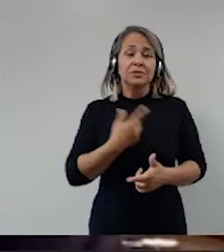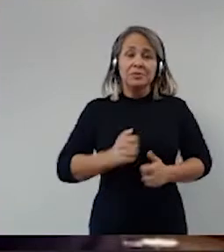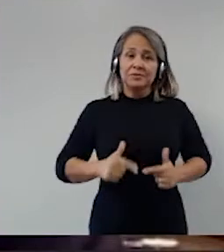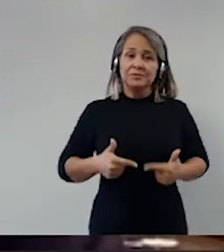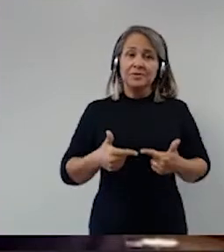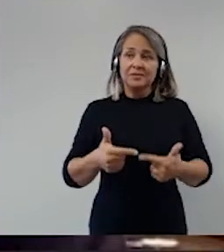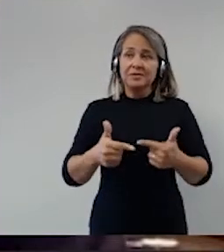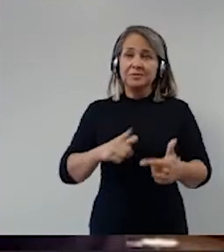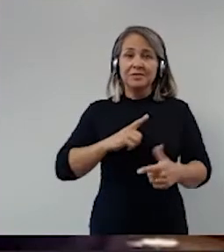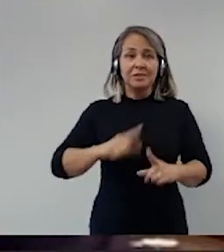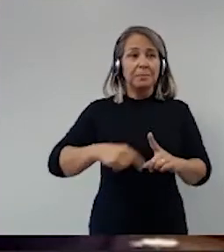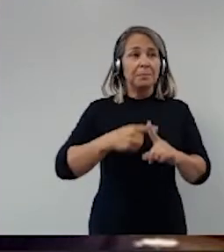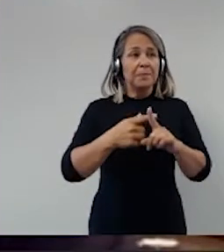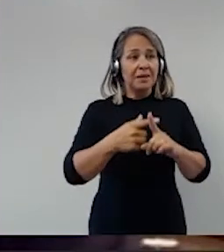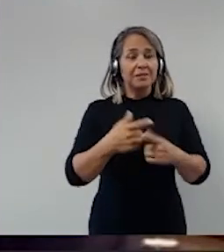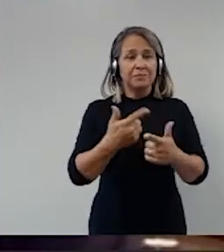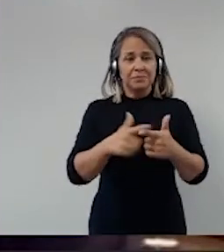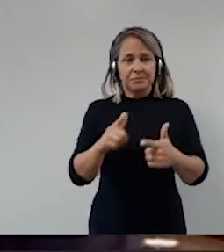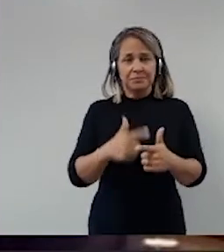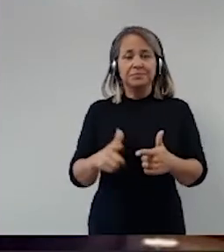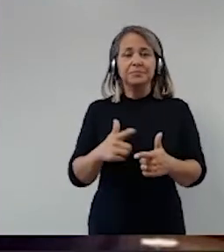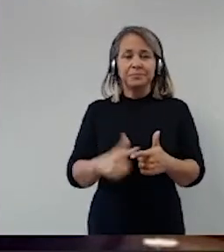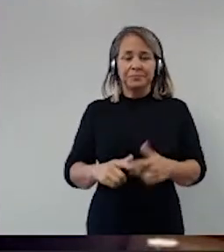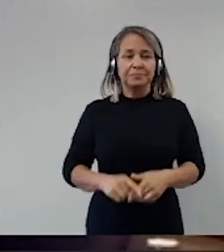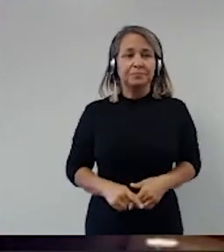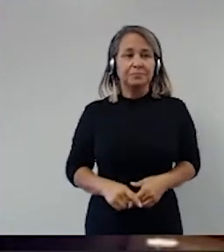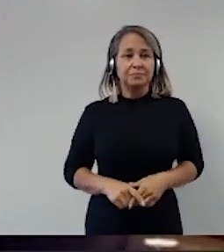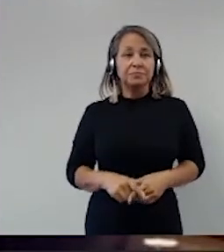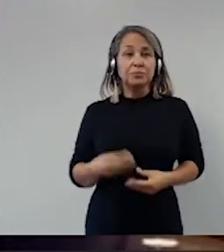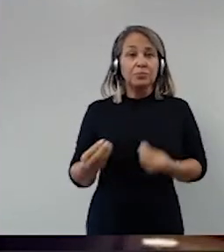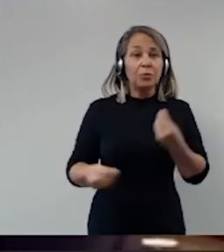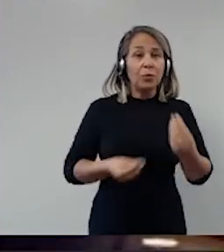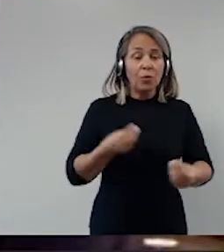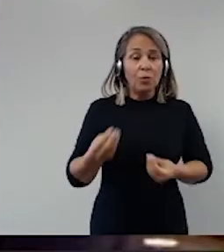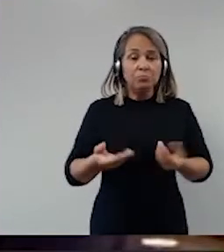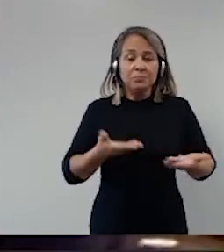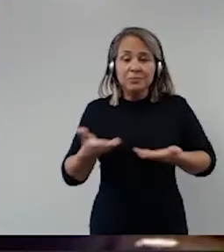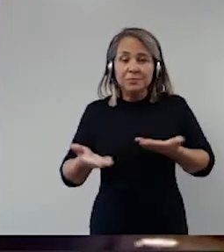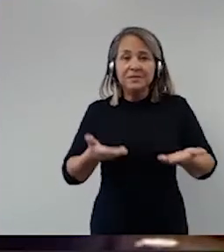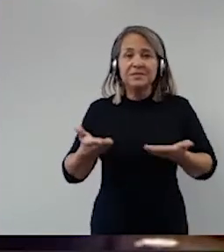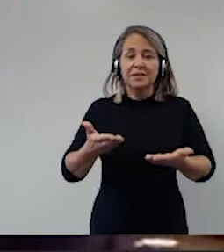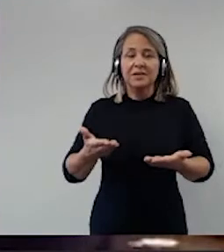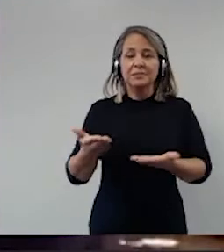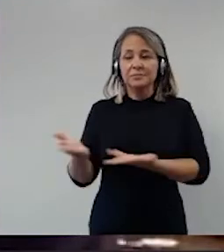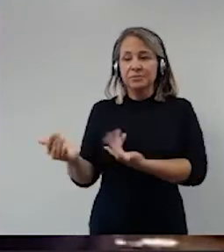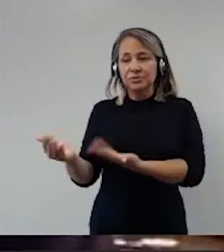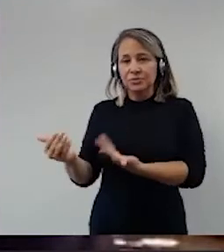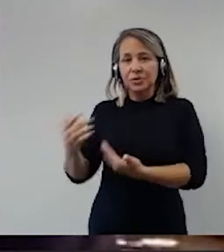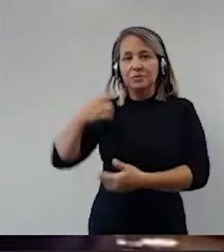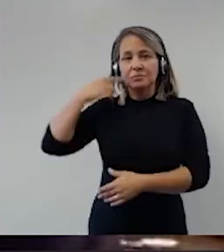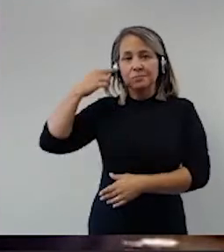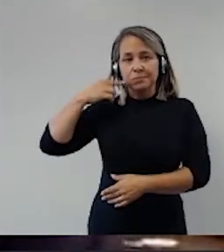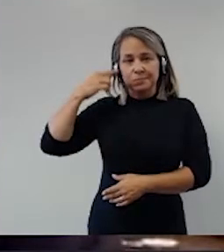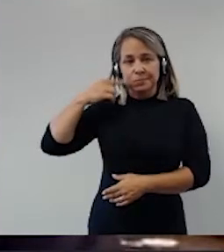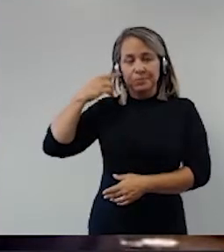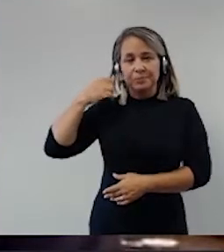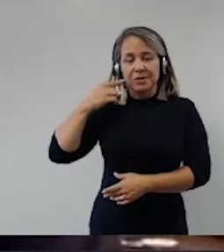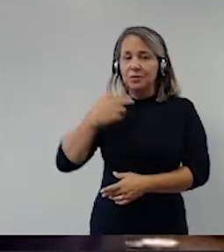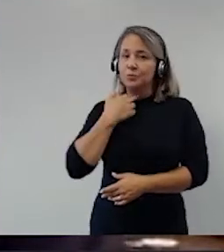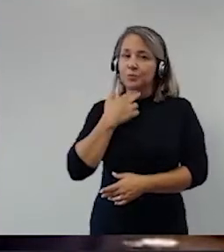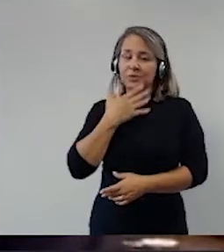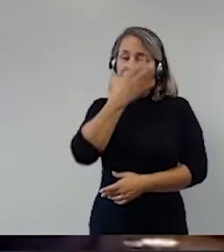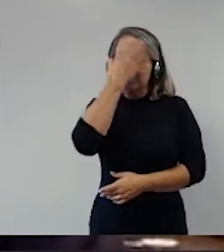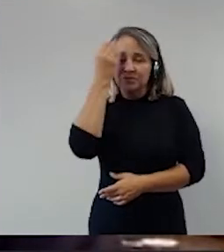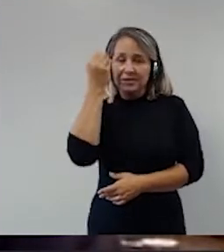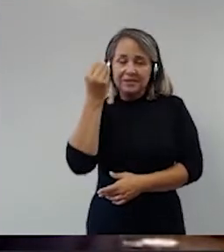ficam ainda mais graves, né? Como estamos tratando aqui de jovem advocacia, eu não posso deixar